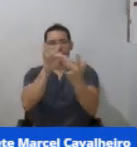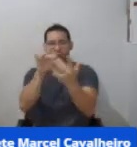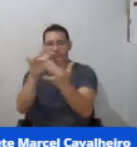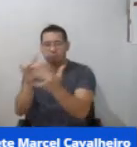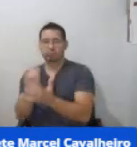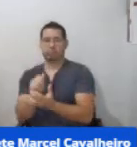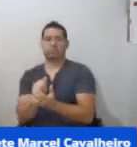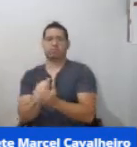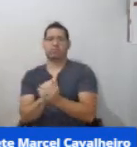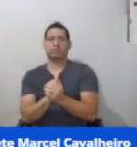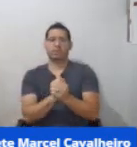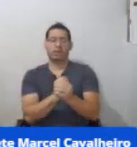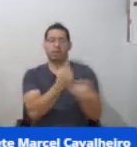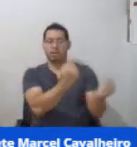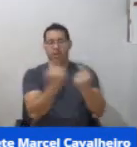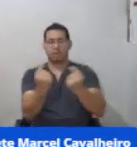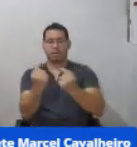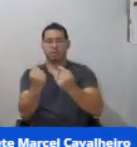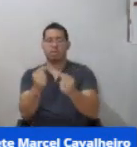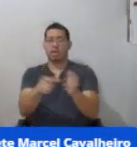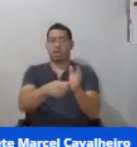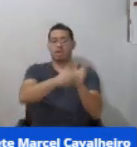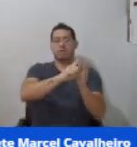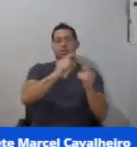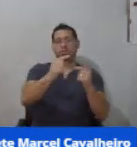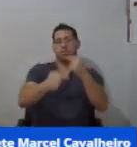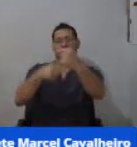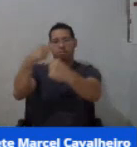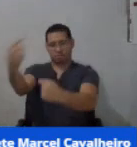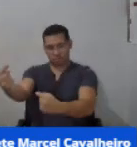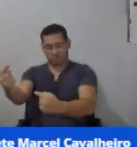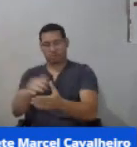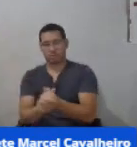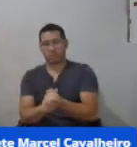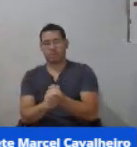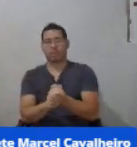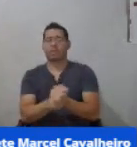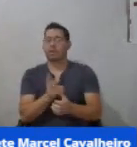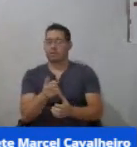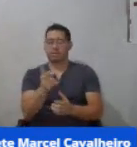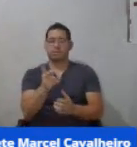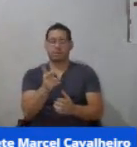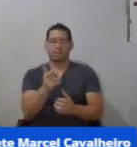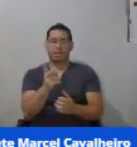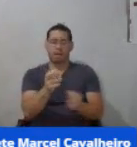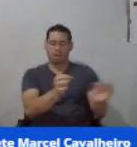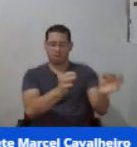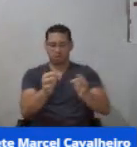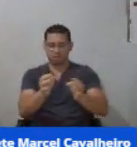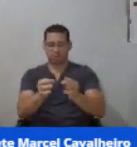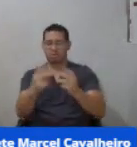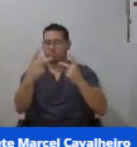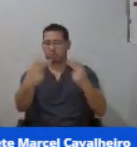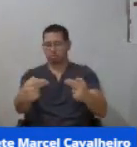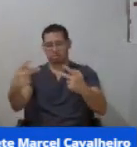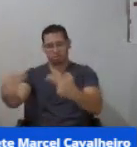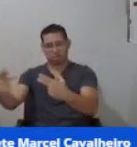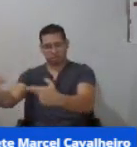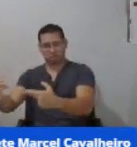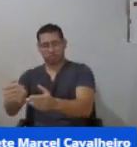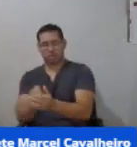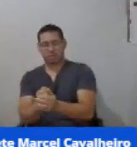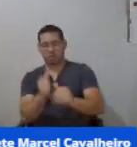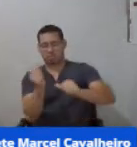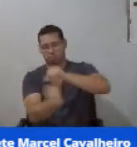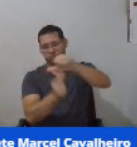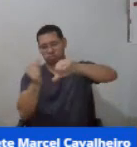prática antes de passar para a próxima, e sempre mantendo uma mesma ordem na transição de uma para a